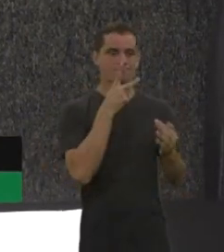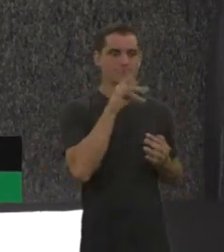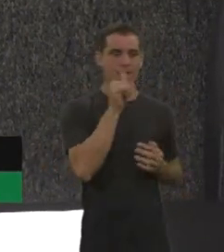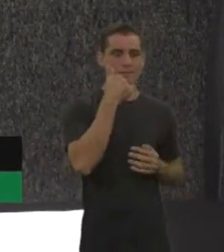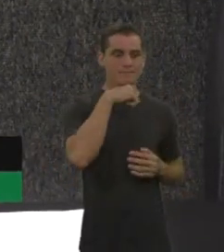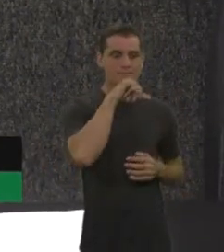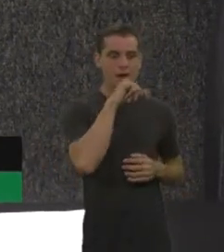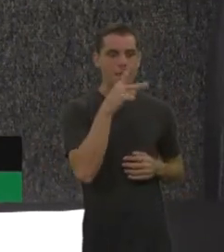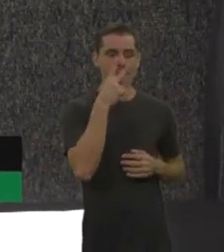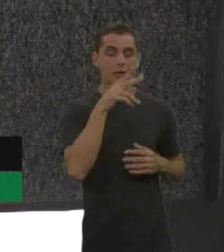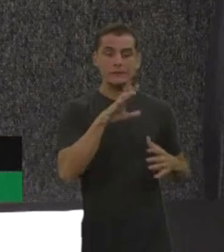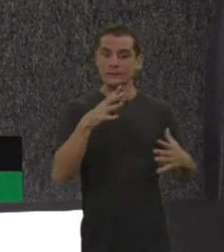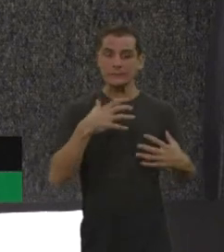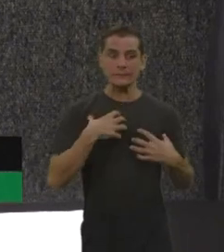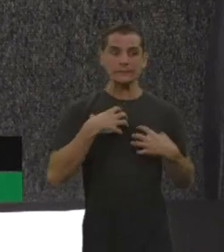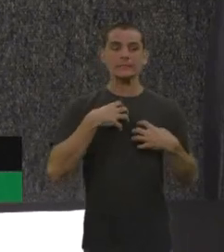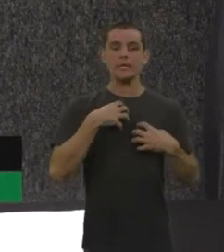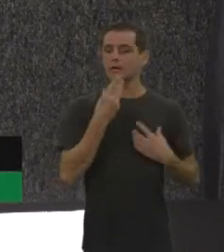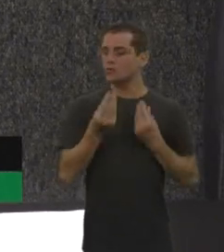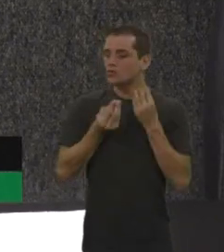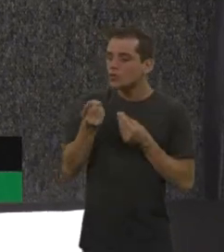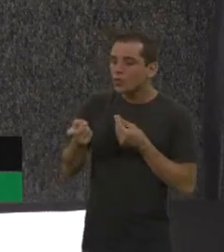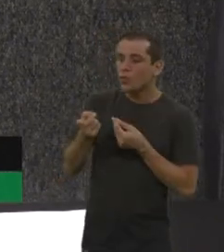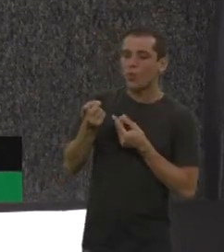essa carreira de genética.